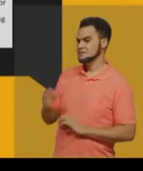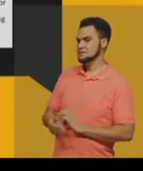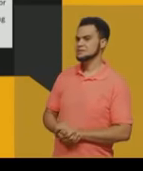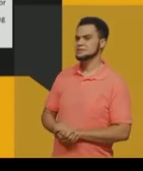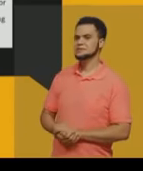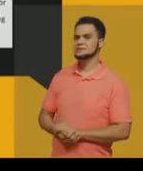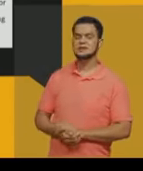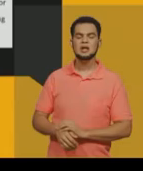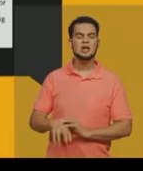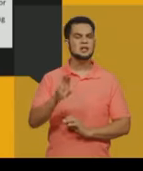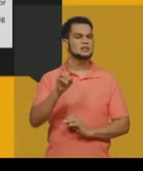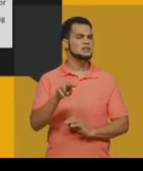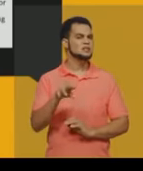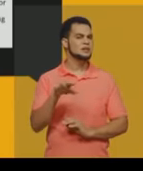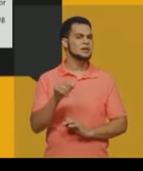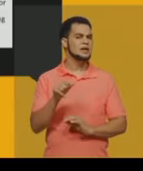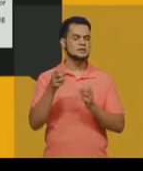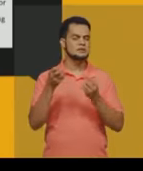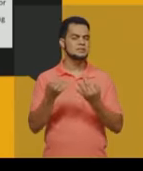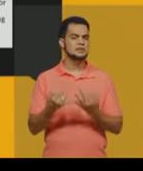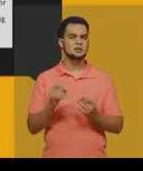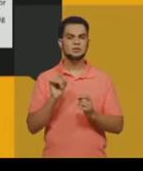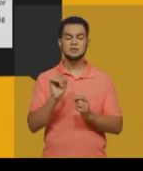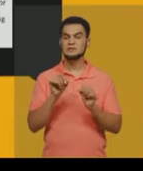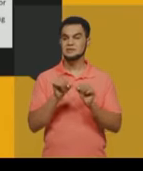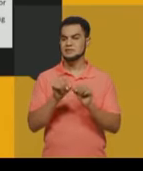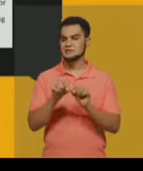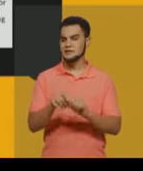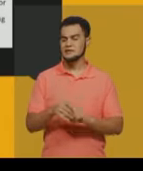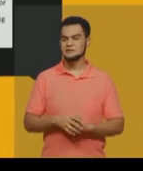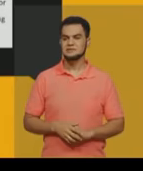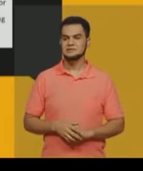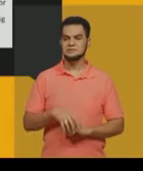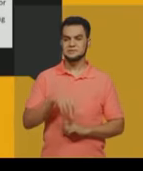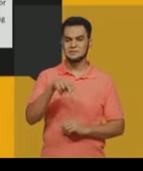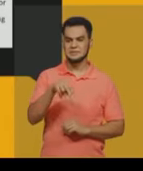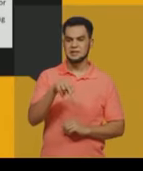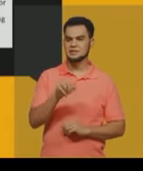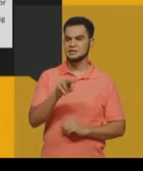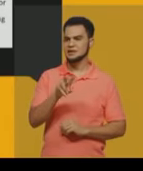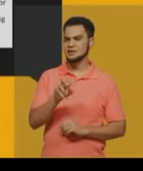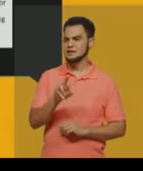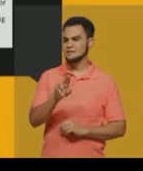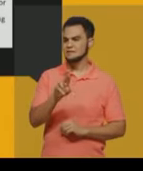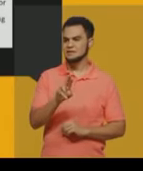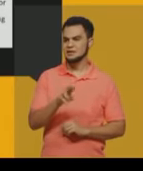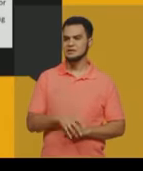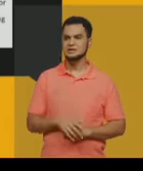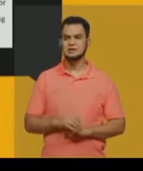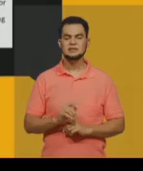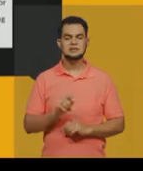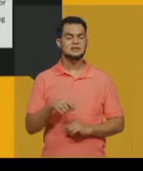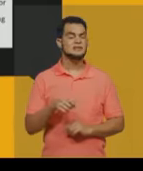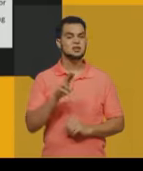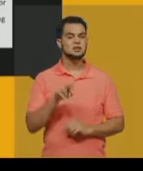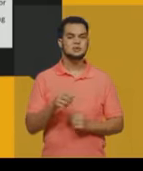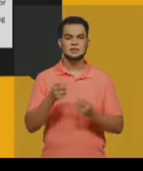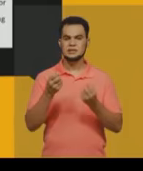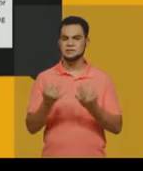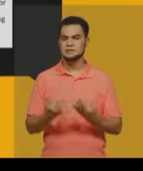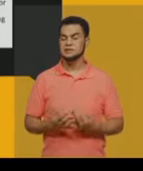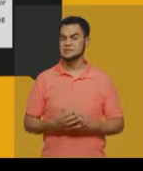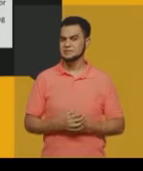Nunca explique o que você faz. Never explain what you do. It speaks for itself. Ele fala por si o que você